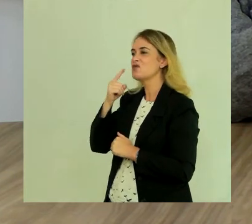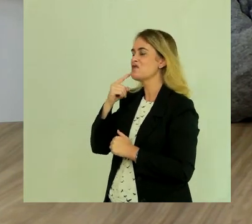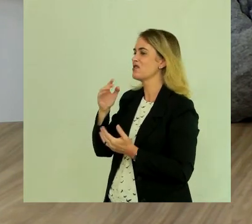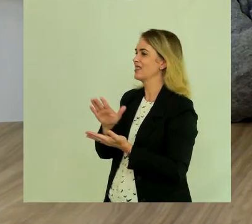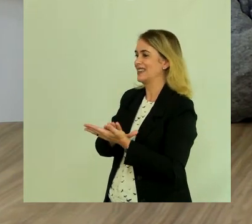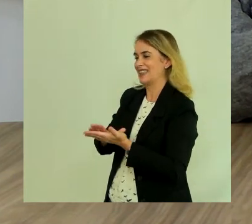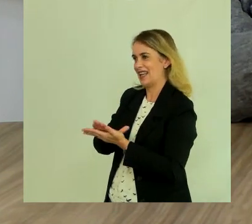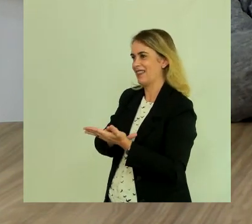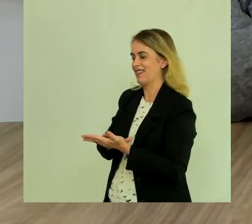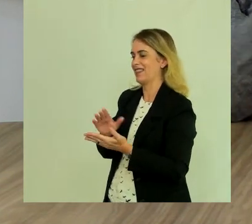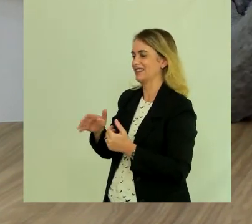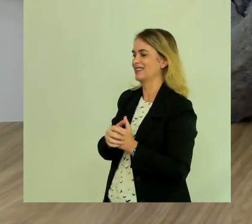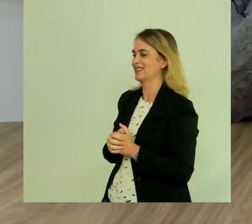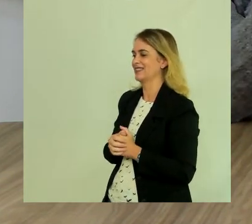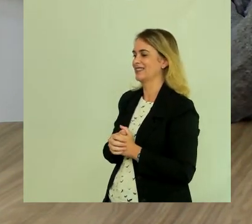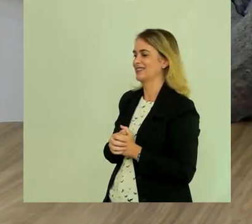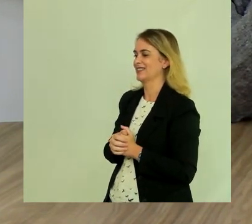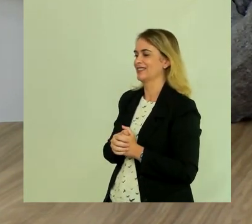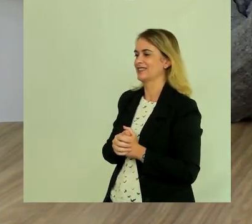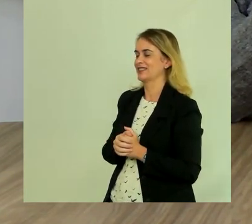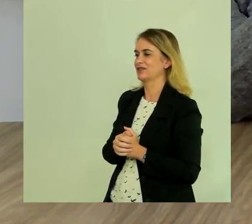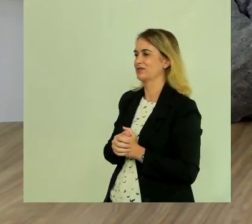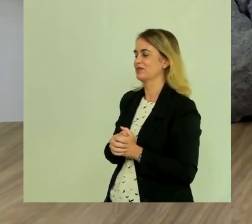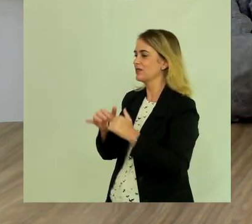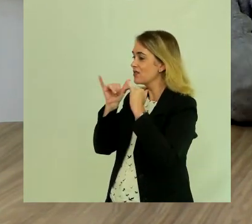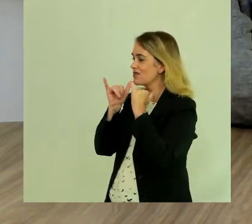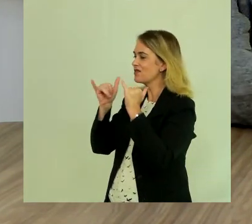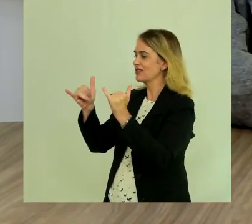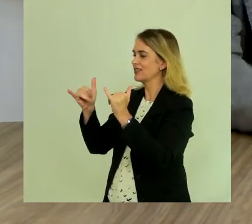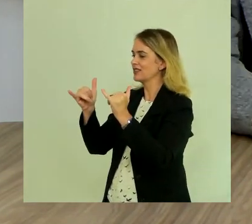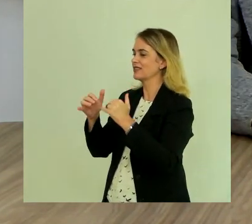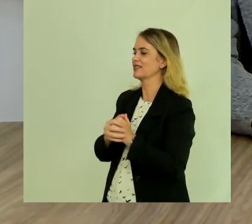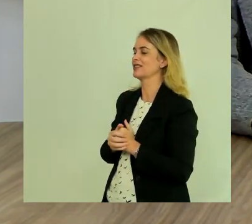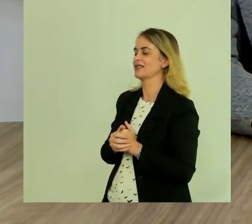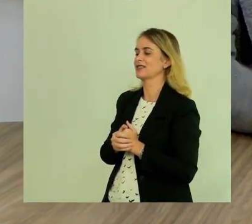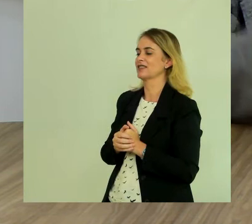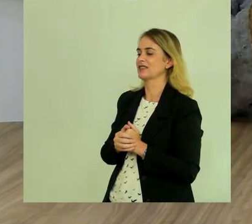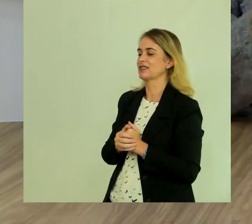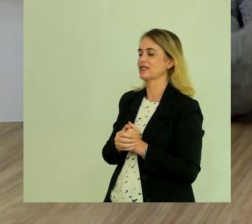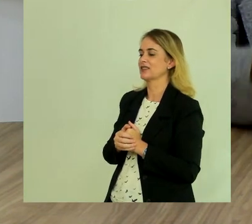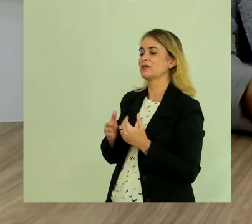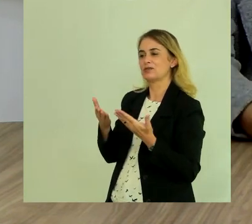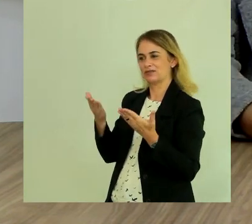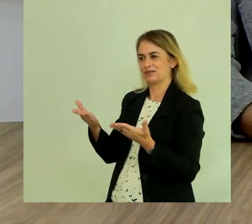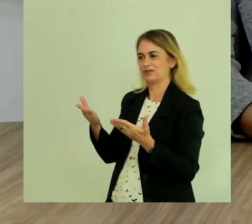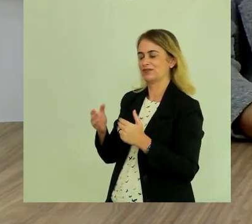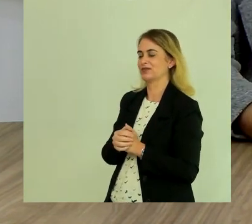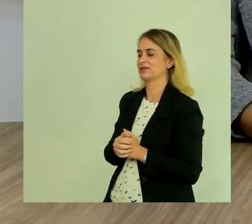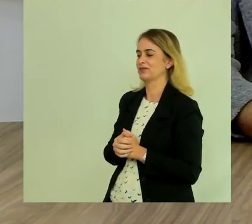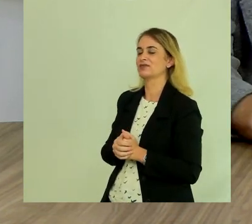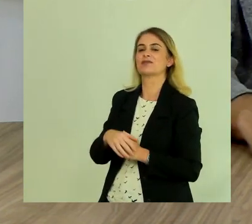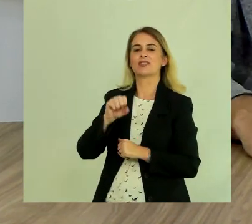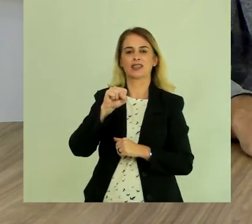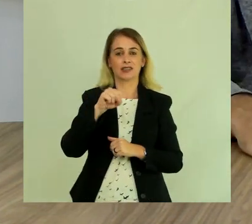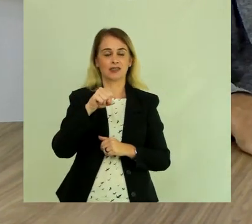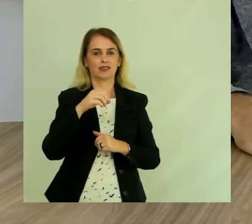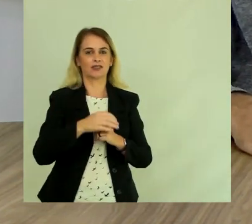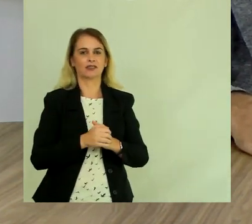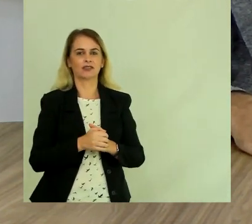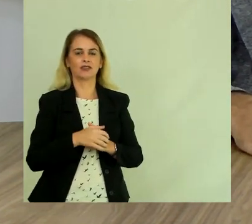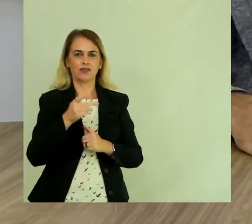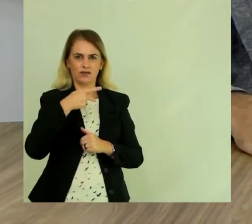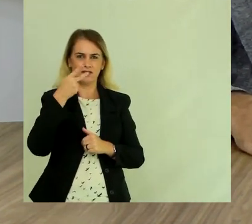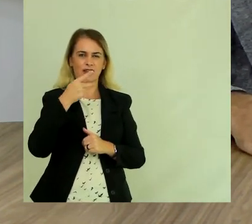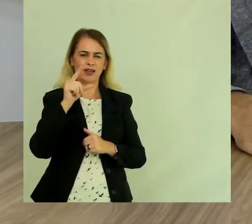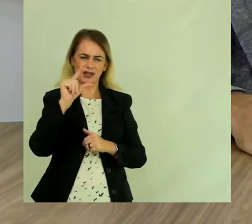neste momento, que você deixasse essa mensagem para essas pessoas agora. Sim, só vou